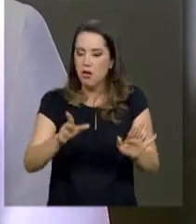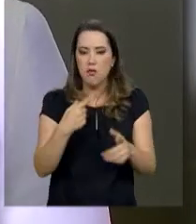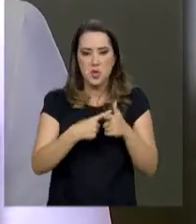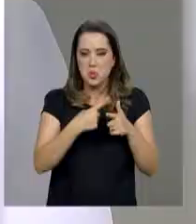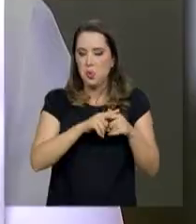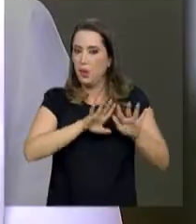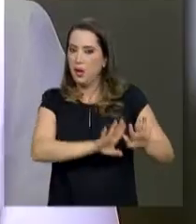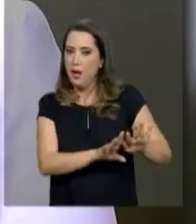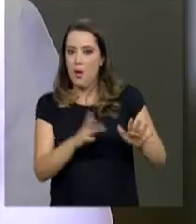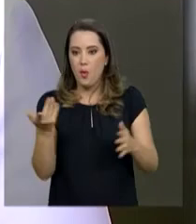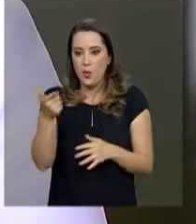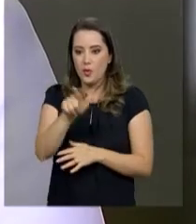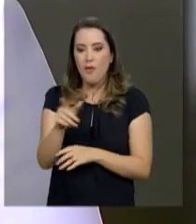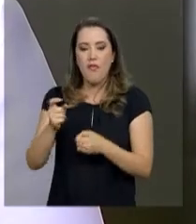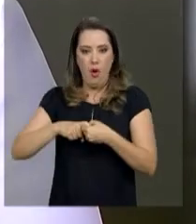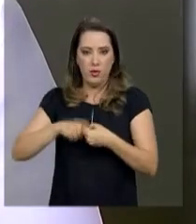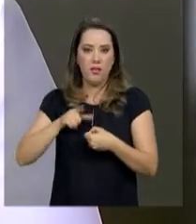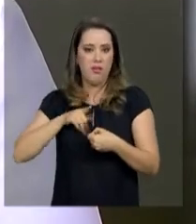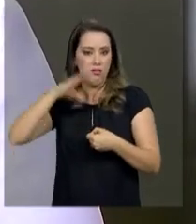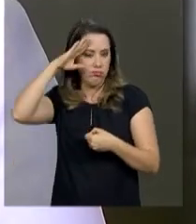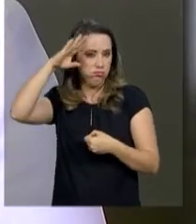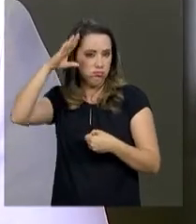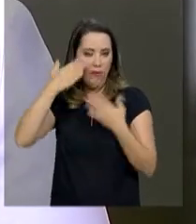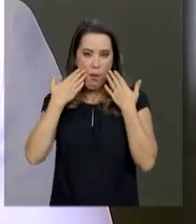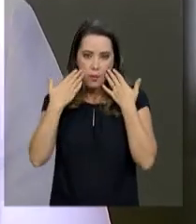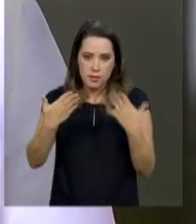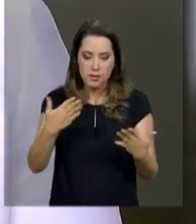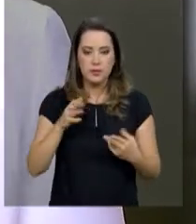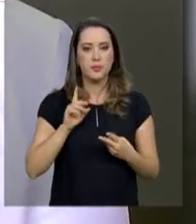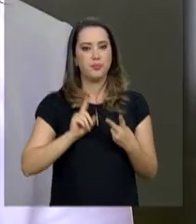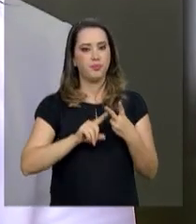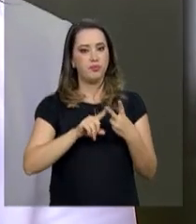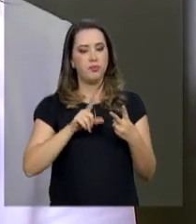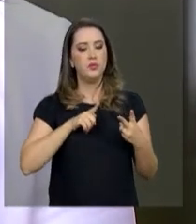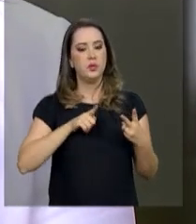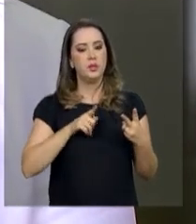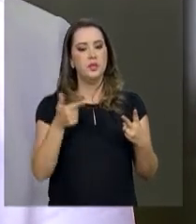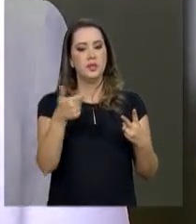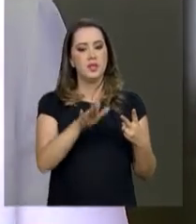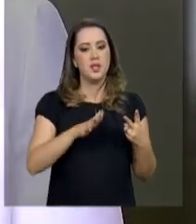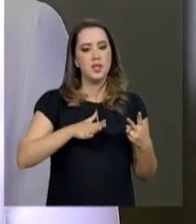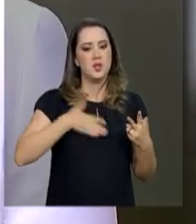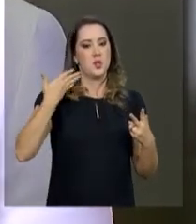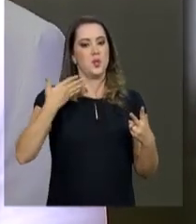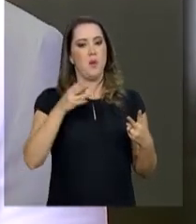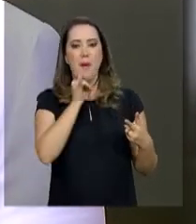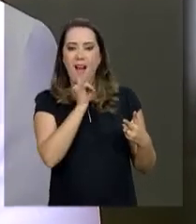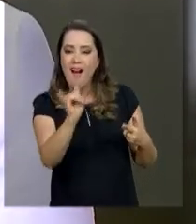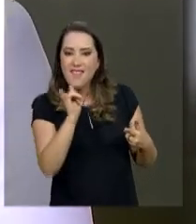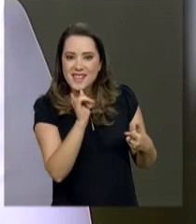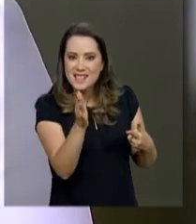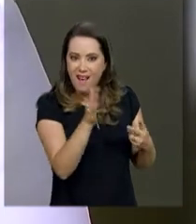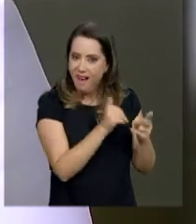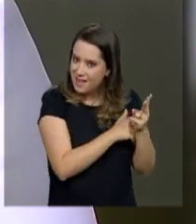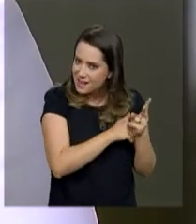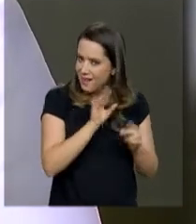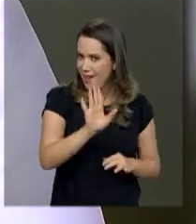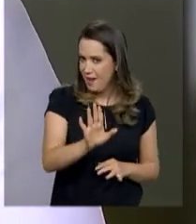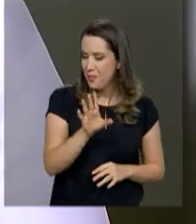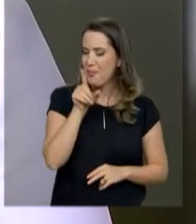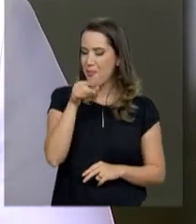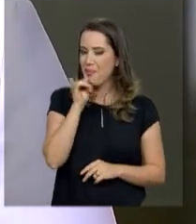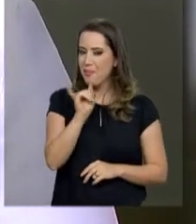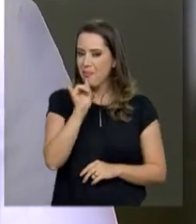pode ser feita outra novidade também é que a gente pode ressaltar que era pra ser uma surpresa mas a gente vai contar é o seguinte